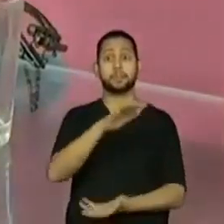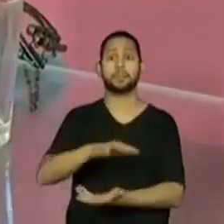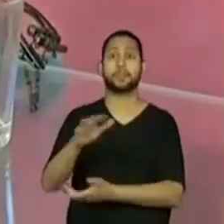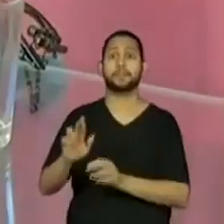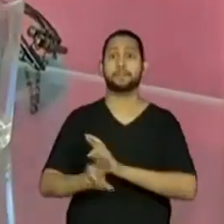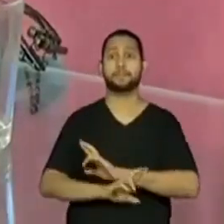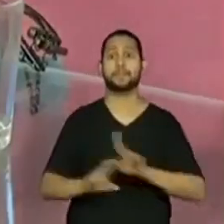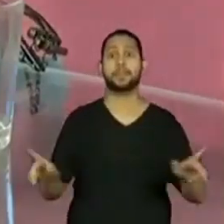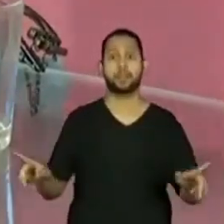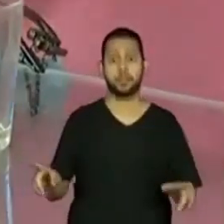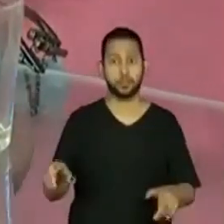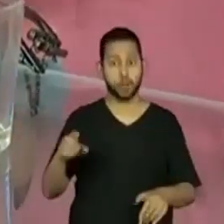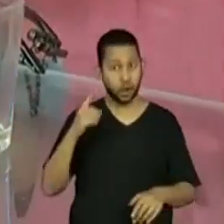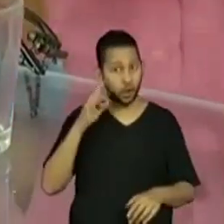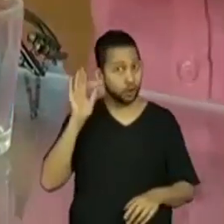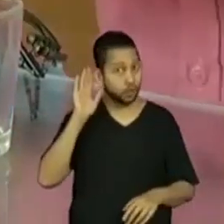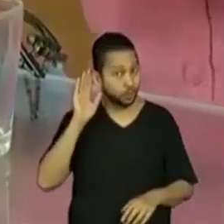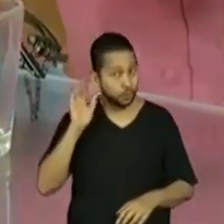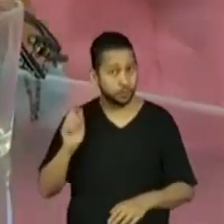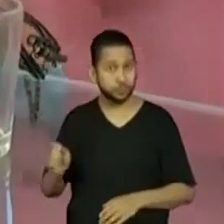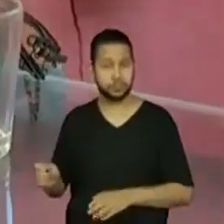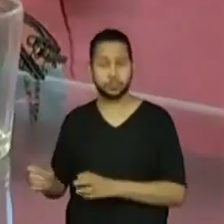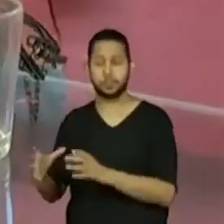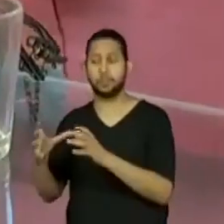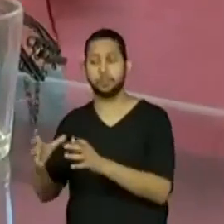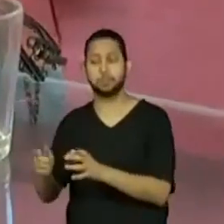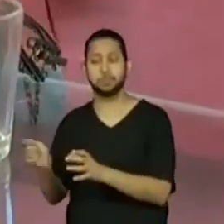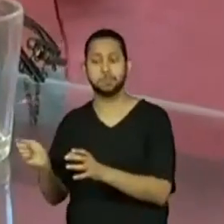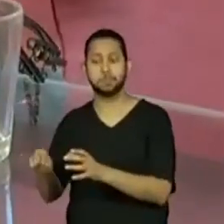diferentes. Então, vamos ouvir agora, escutem.